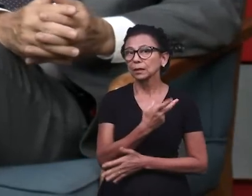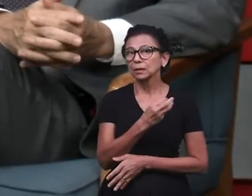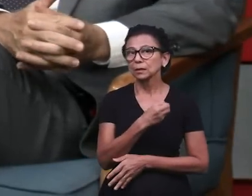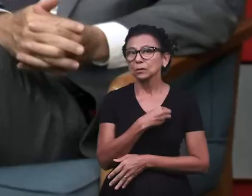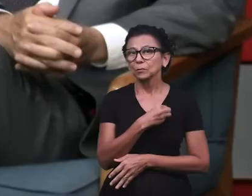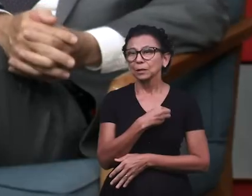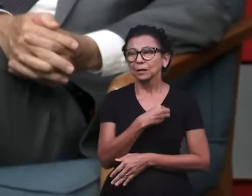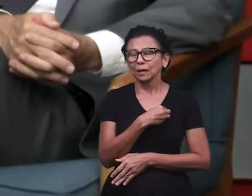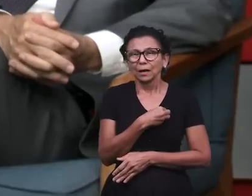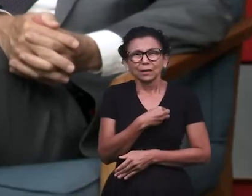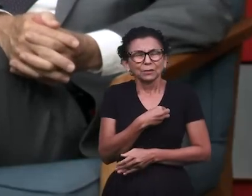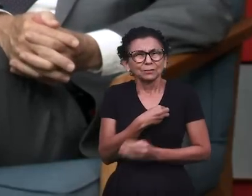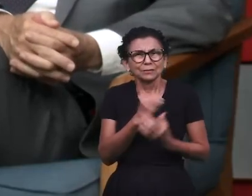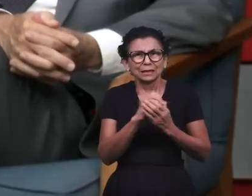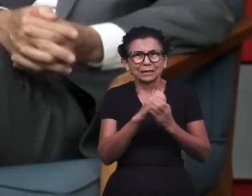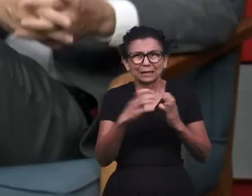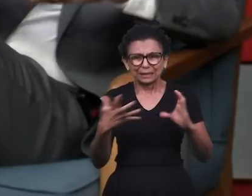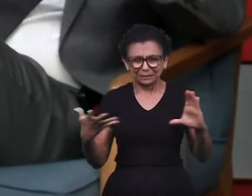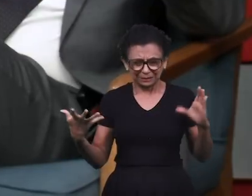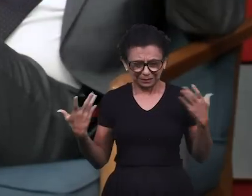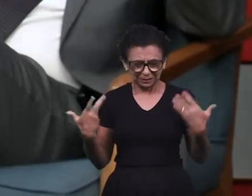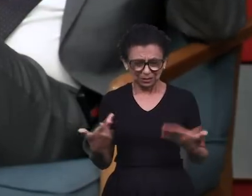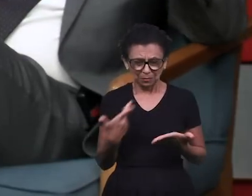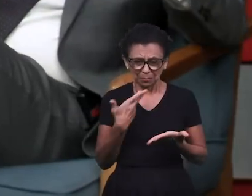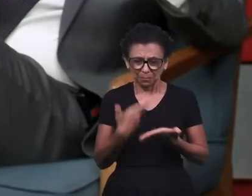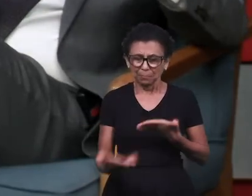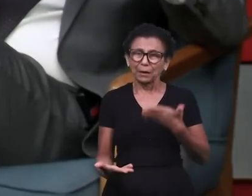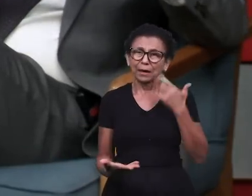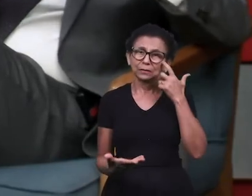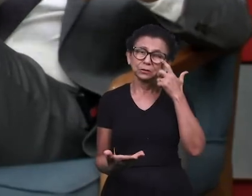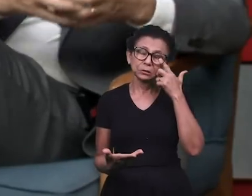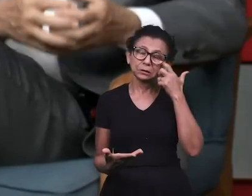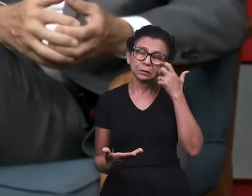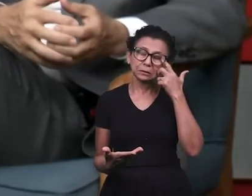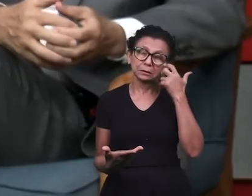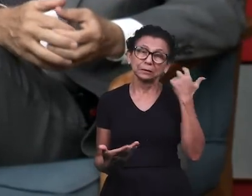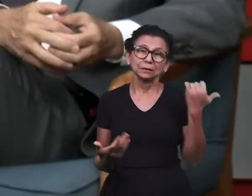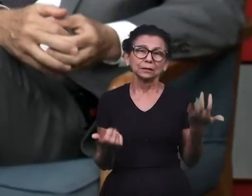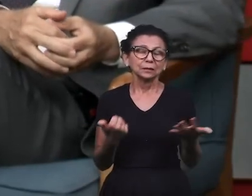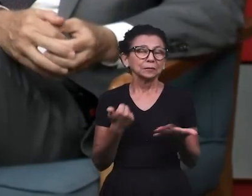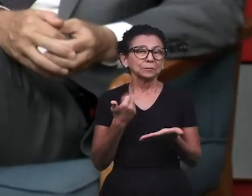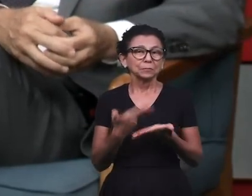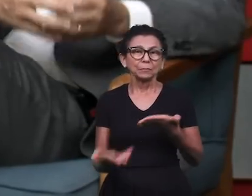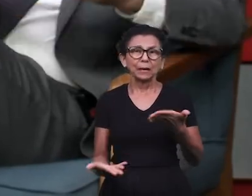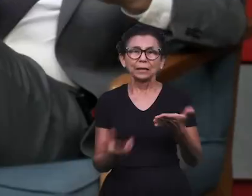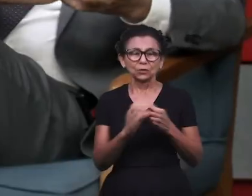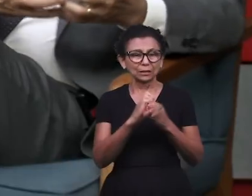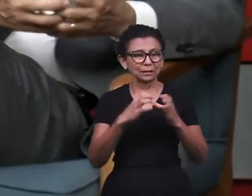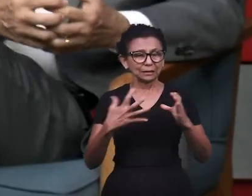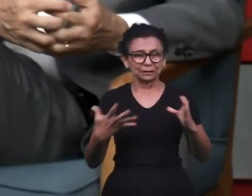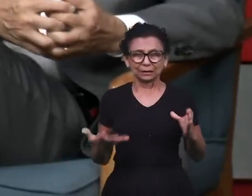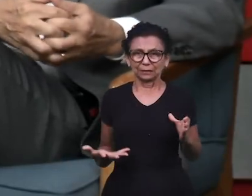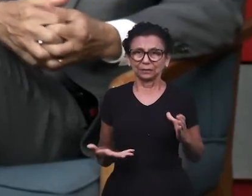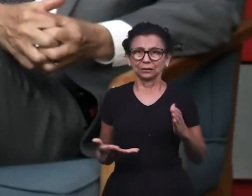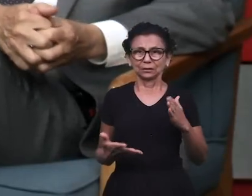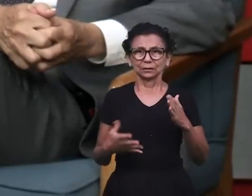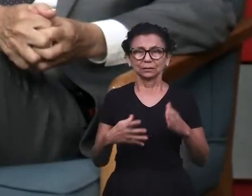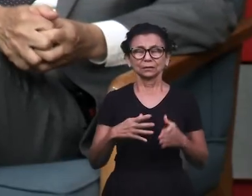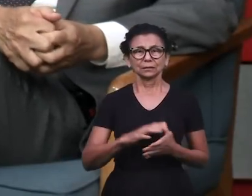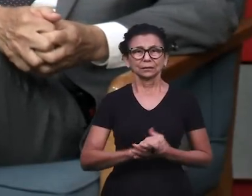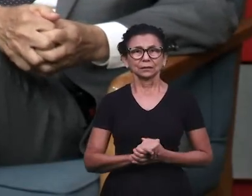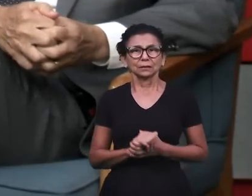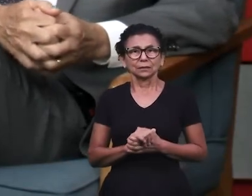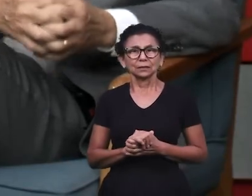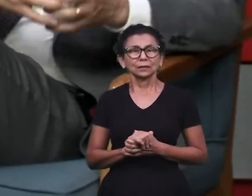totalmente descaracterizadas. Perde toda a característica daquilo, da forma que